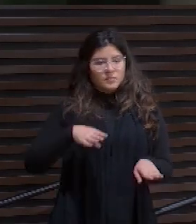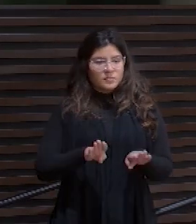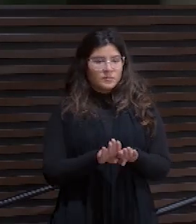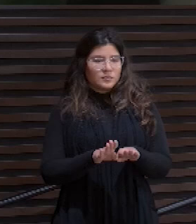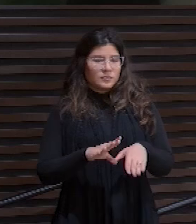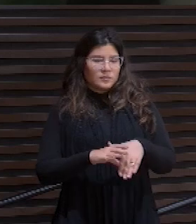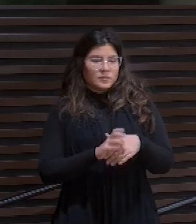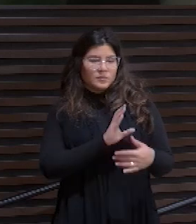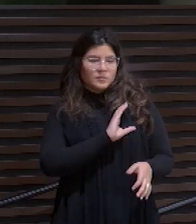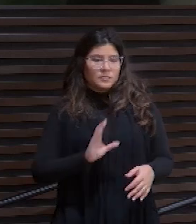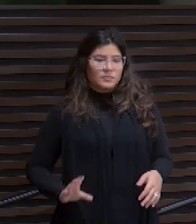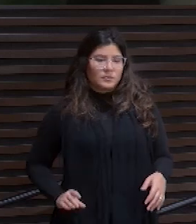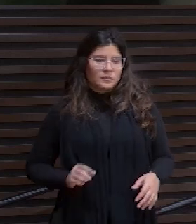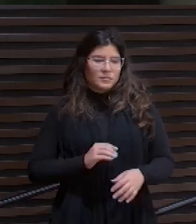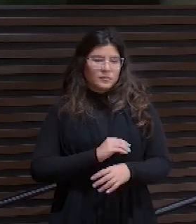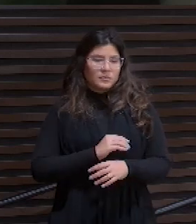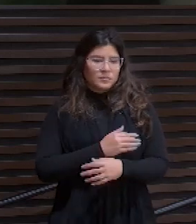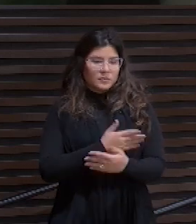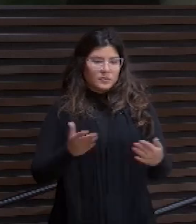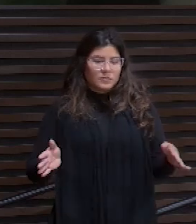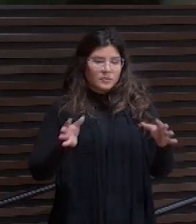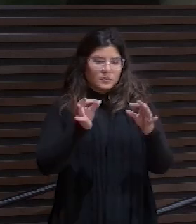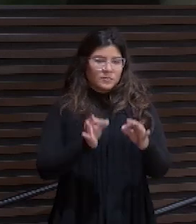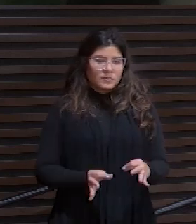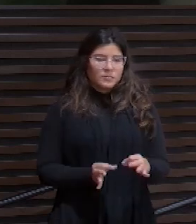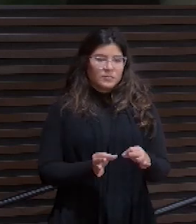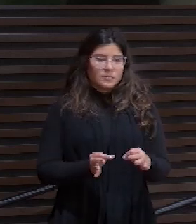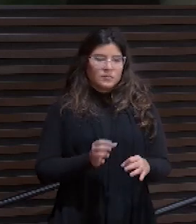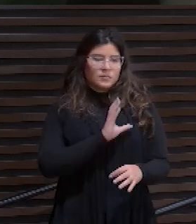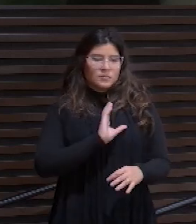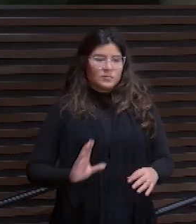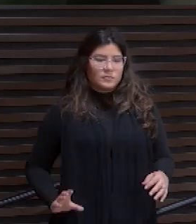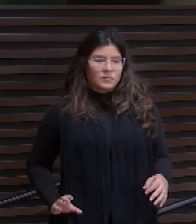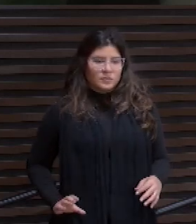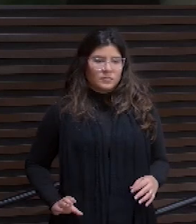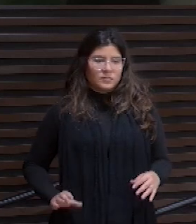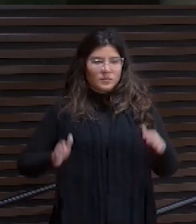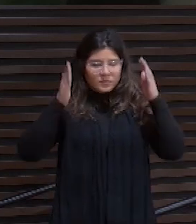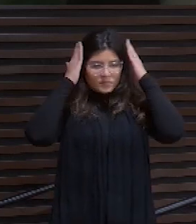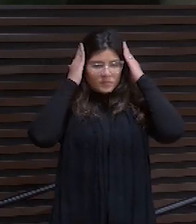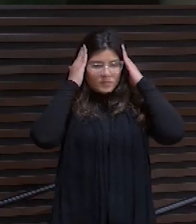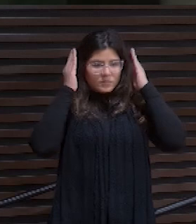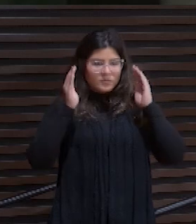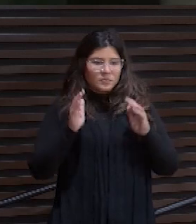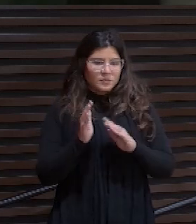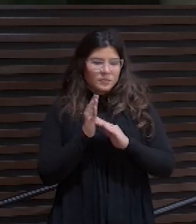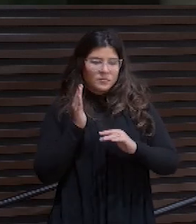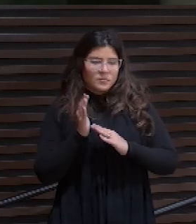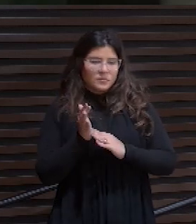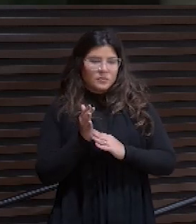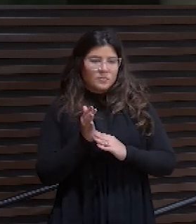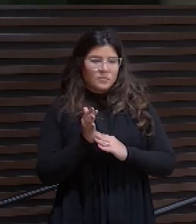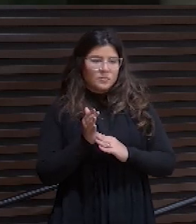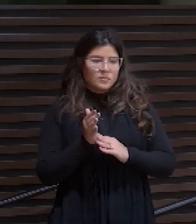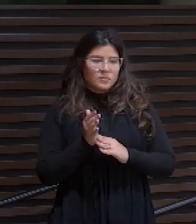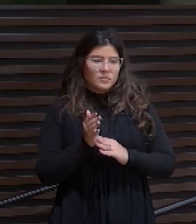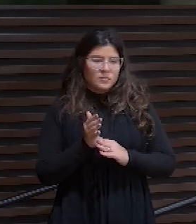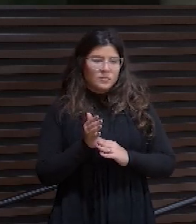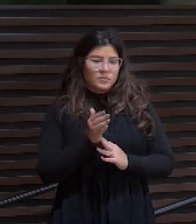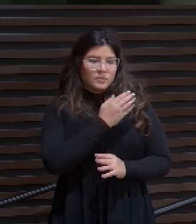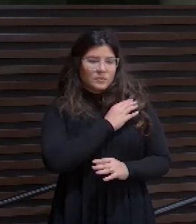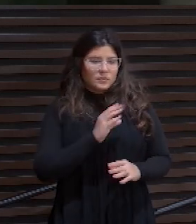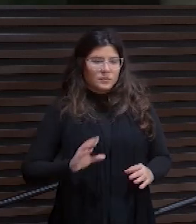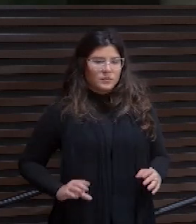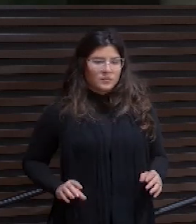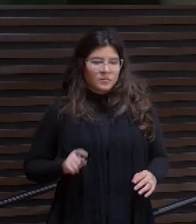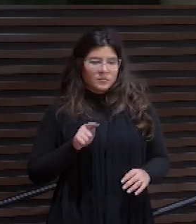estáis aperfeiçoados. Ele é o cabeça de todo o principado e potestade. Nele também fostes